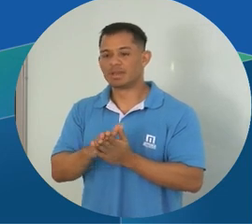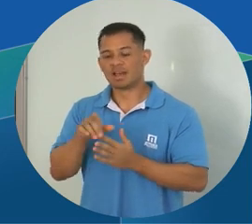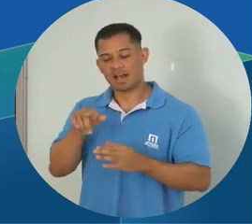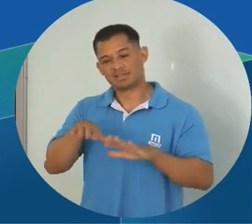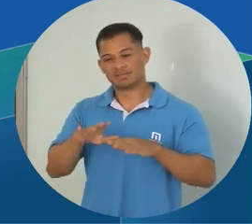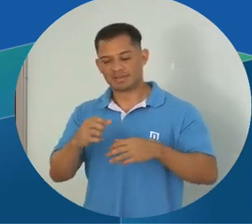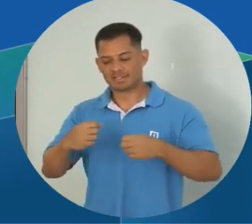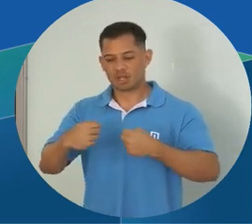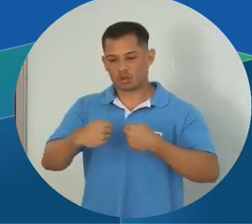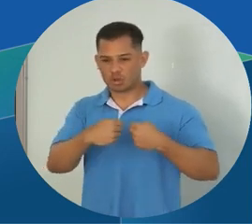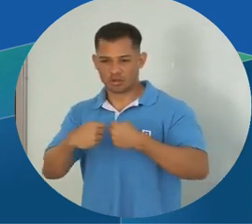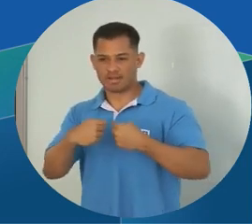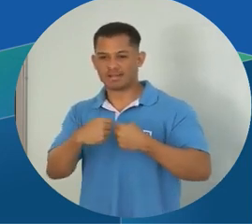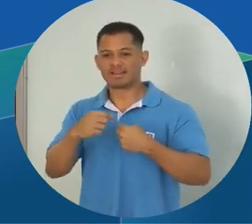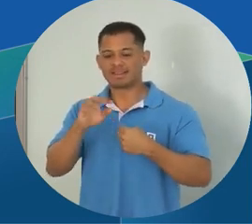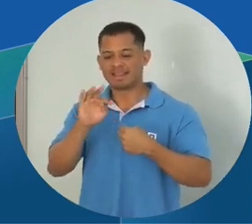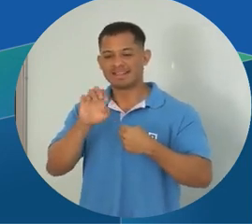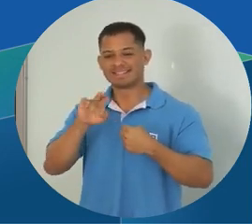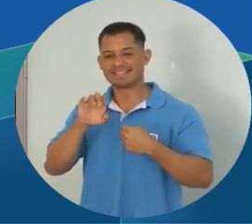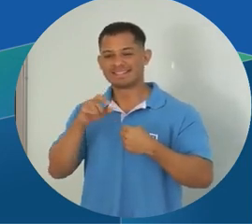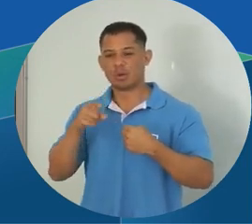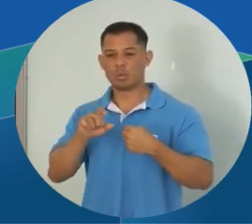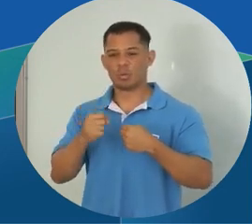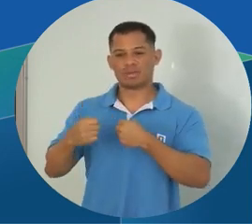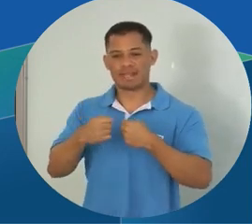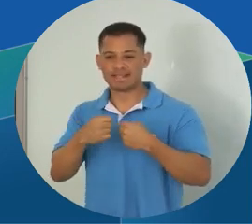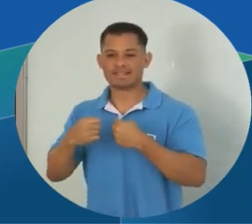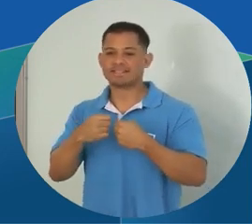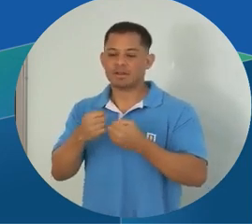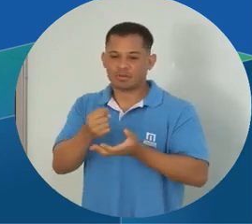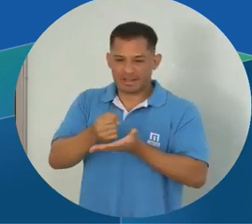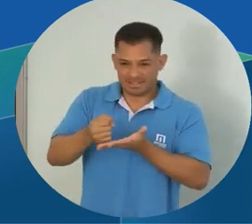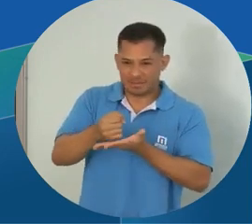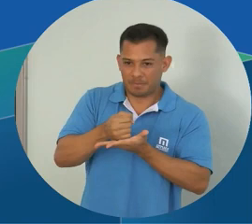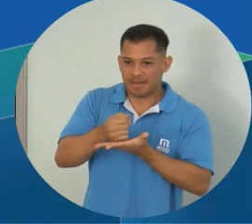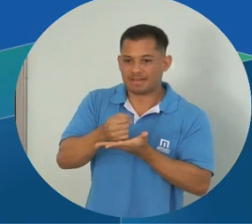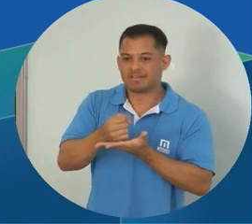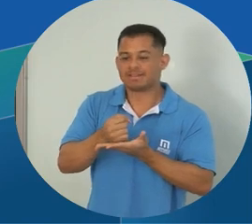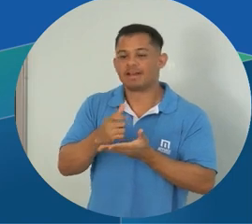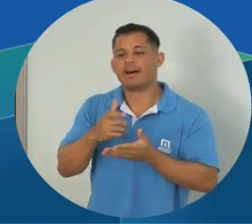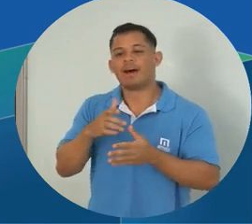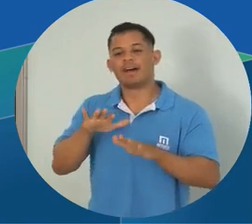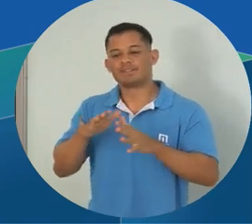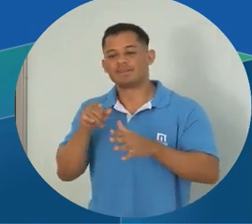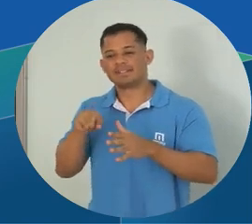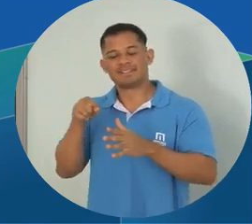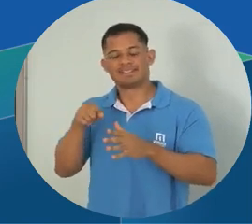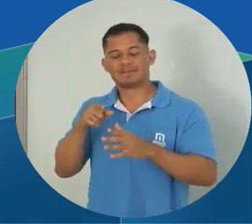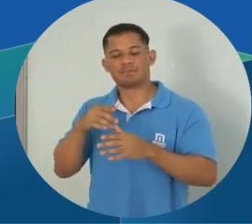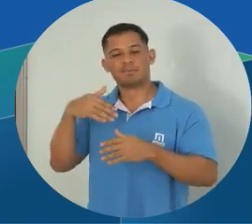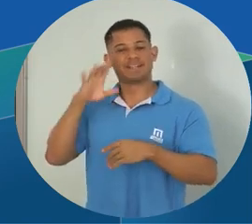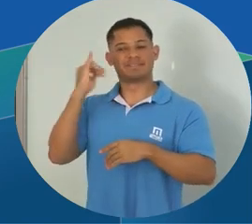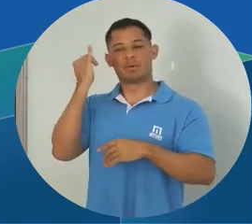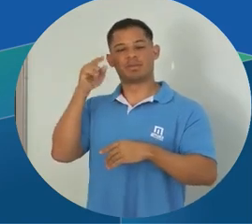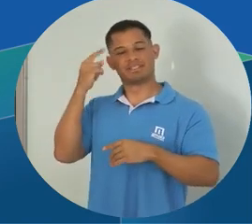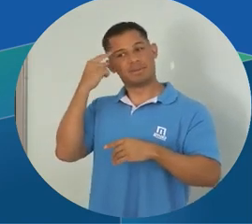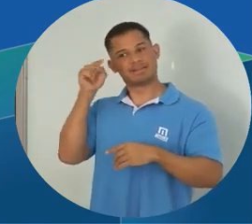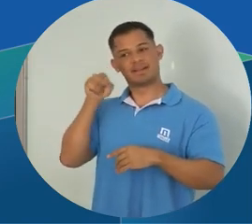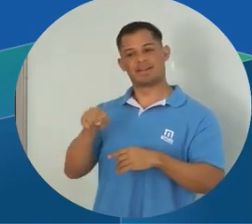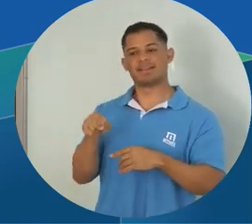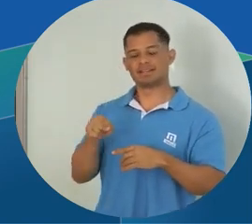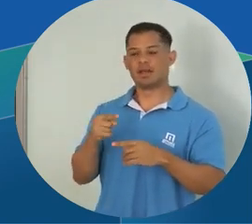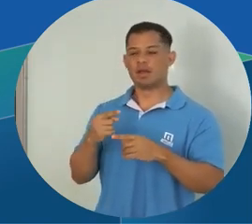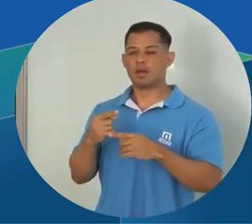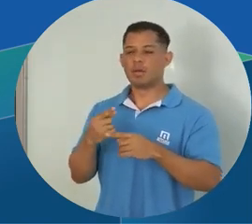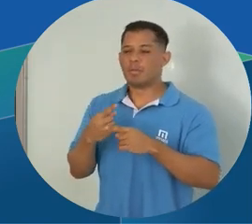fator de segurança ao tombamento e num segundo momento, o deslizamento. Pode passar,